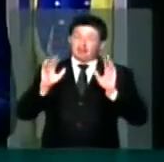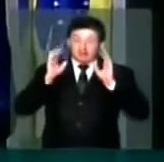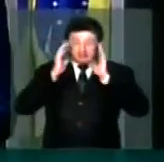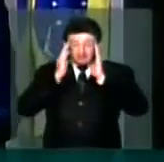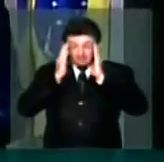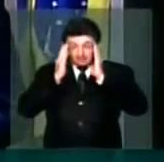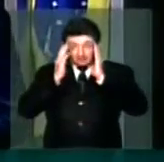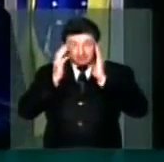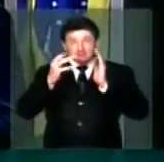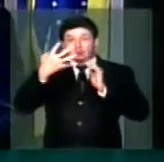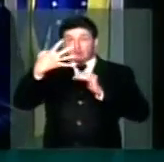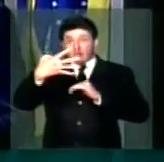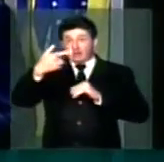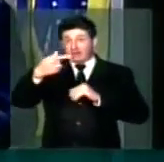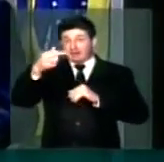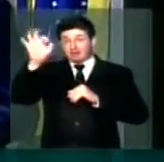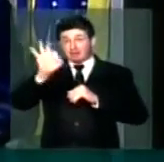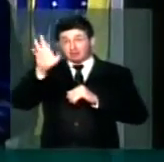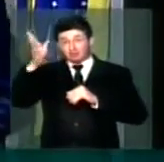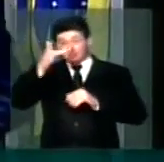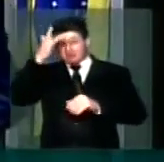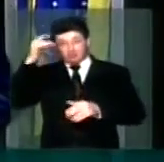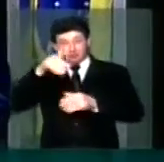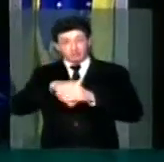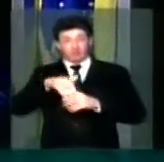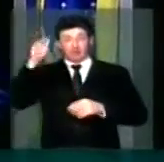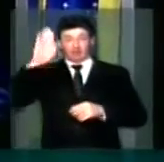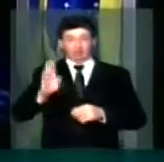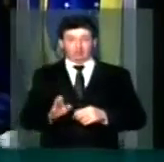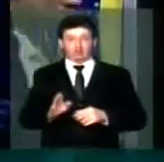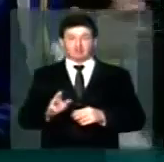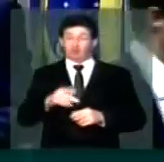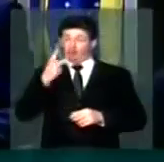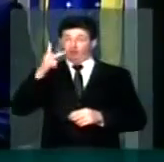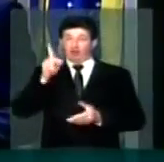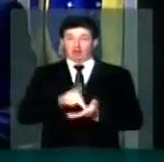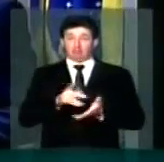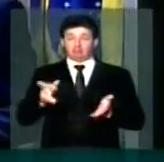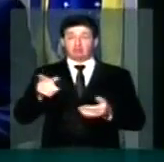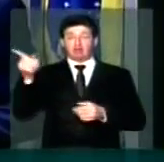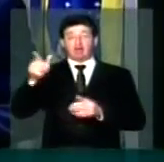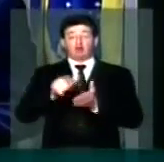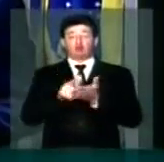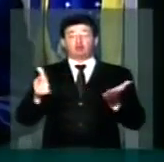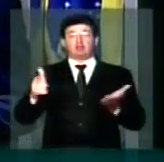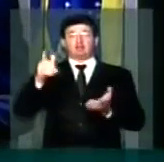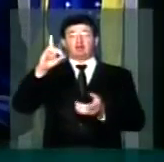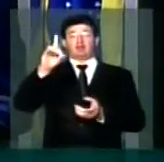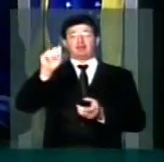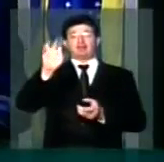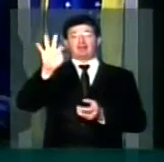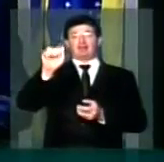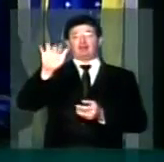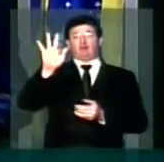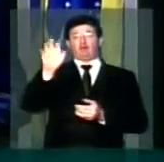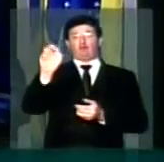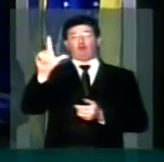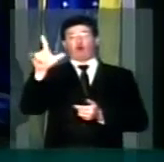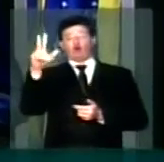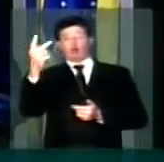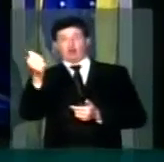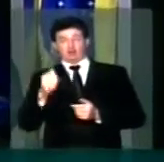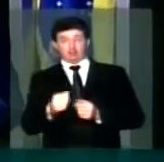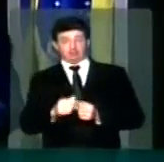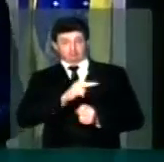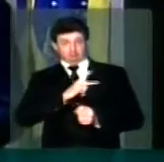afirma 47% dos eleitores brasileiros para o Datafolha. A presidente da